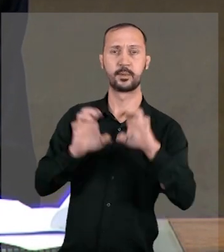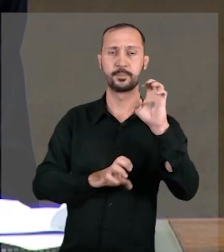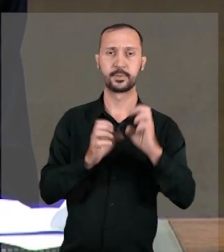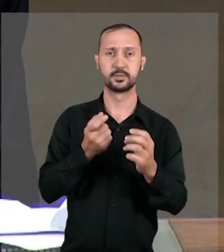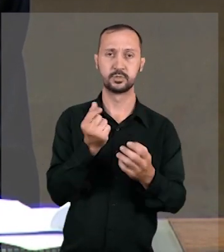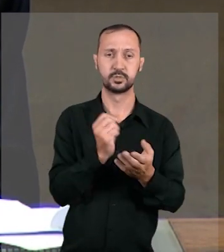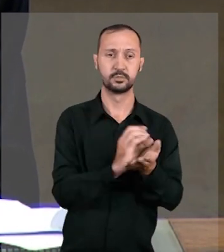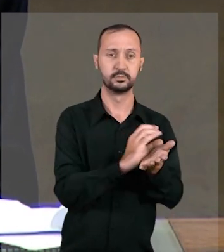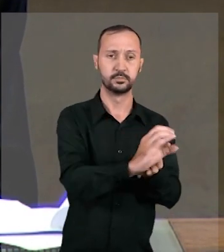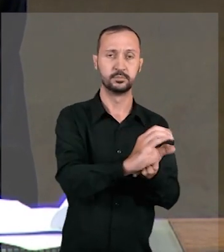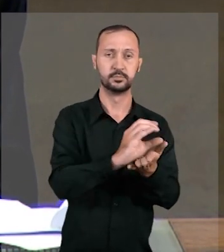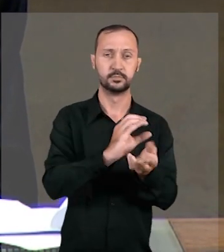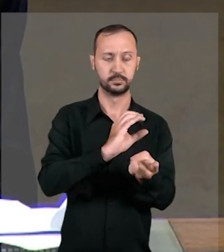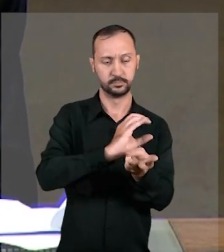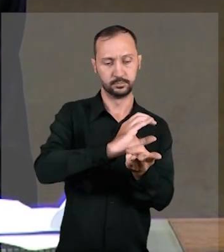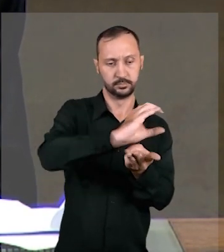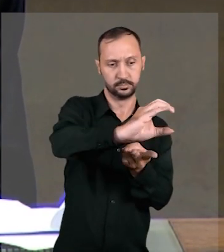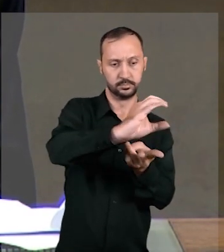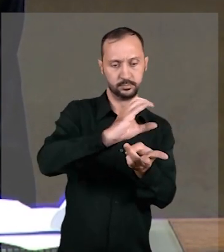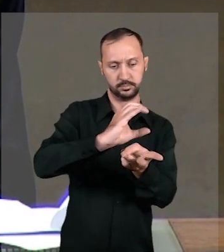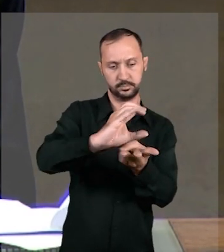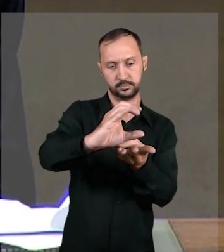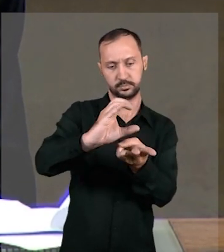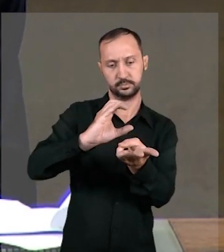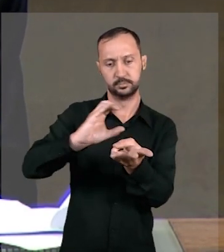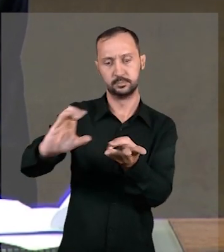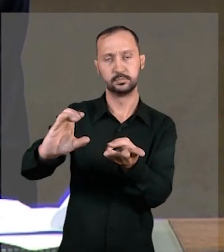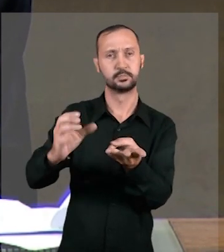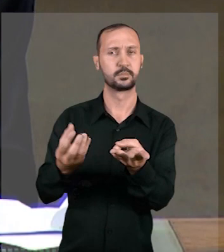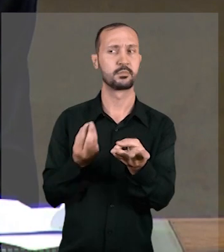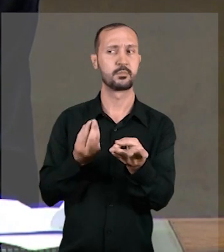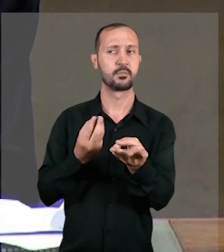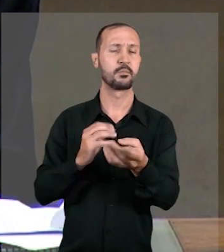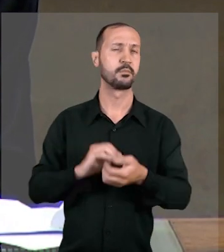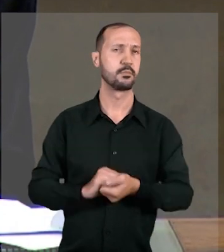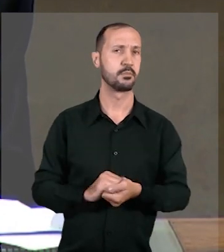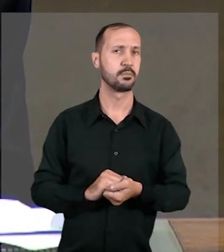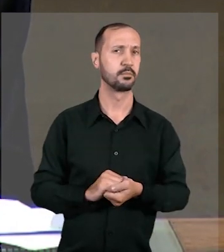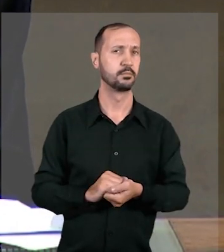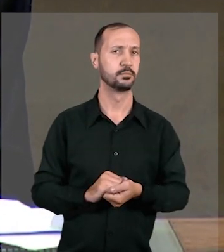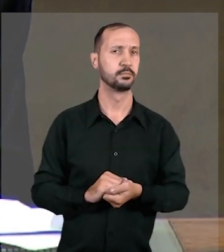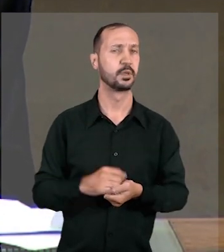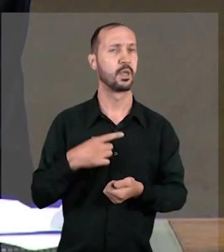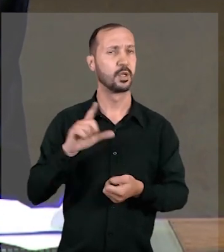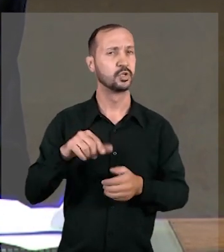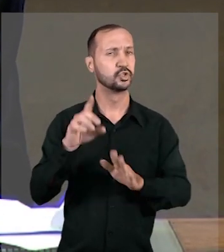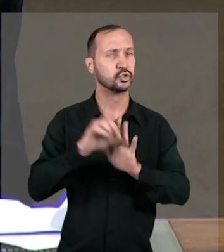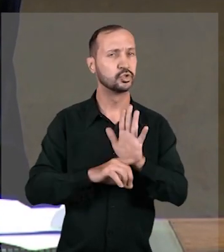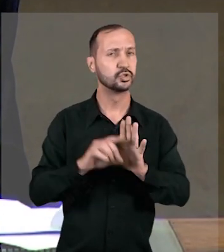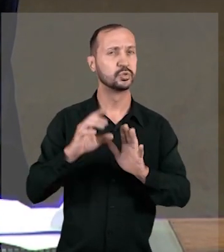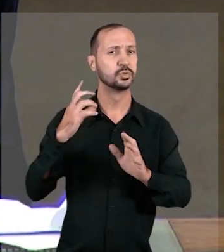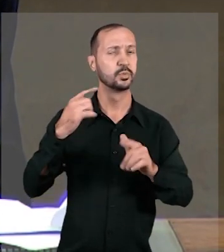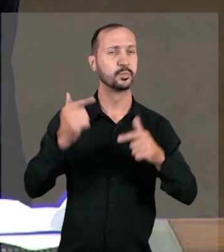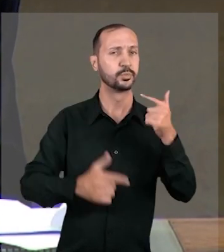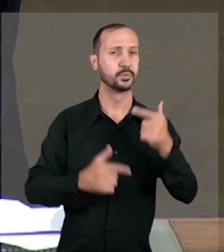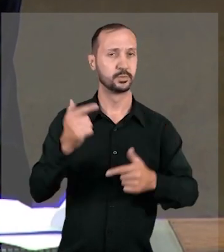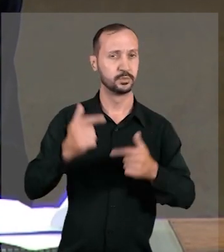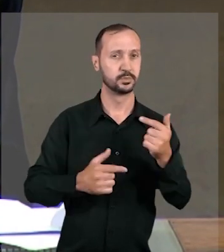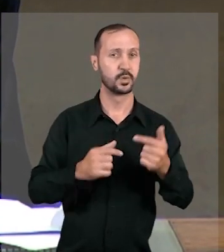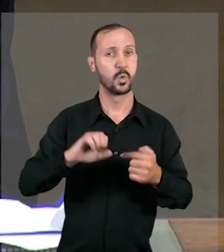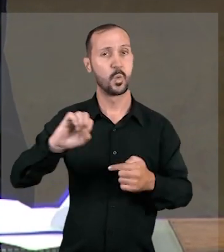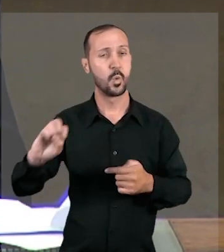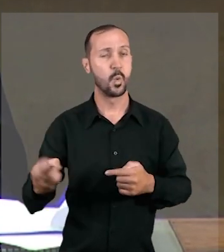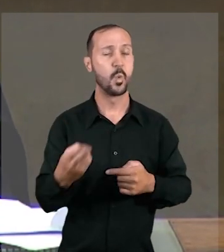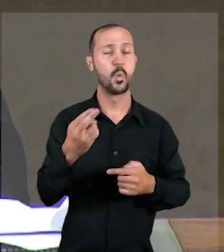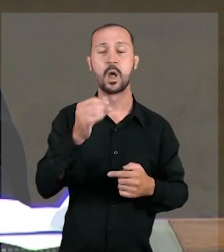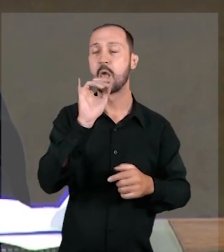os 3 candidatos, ela não pode estar exercendo direito político para quem acha que a empresa tem direito político. Portanto, ou ela foi achacada, ou